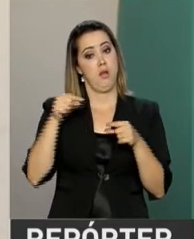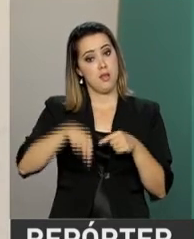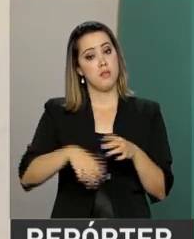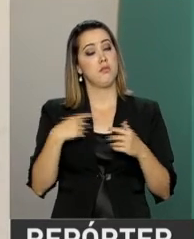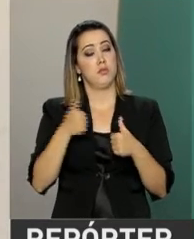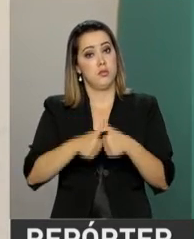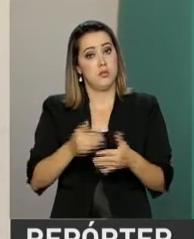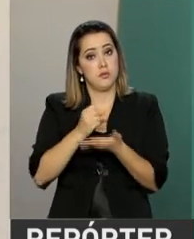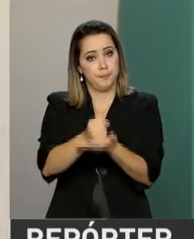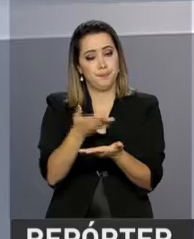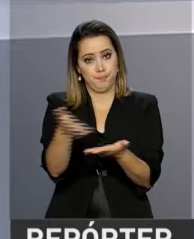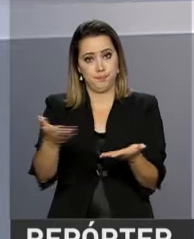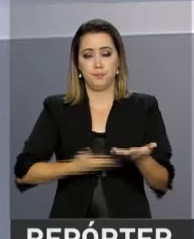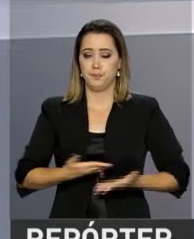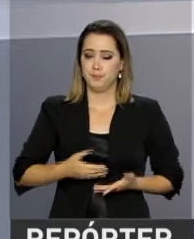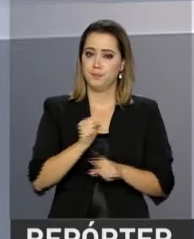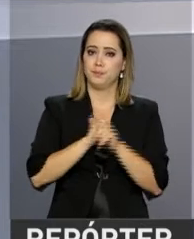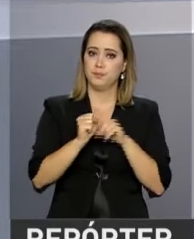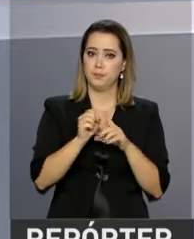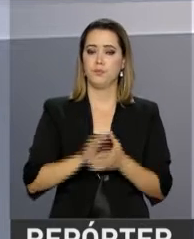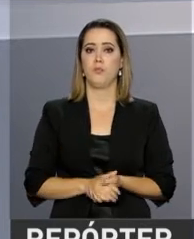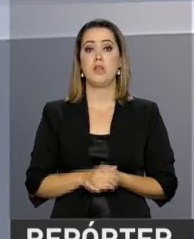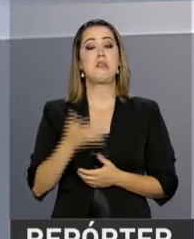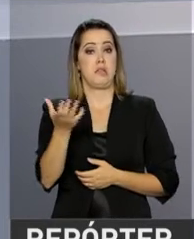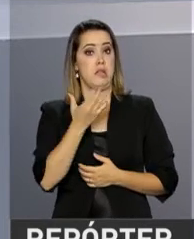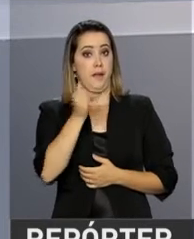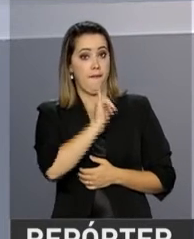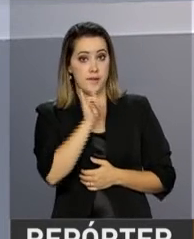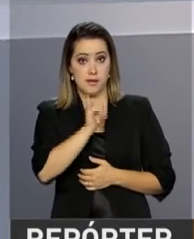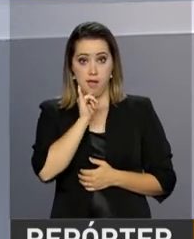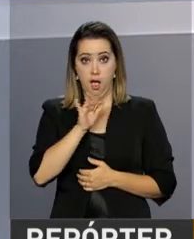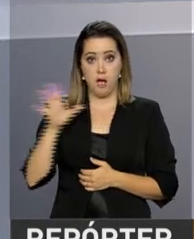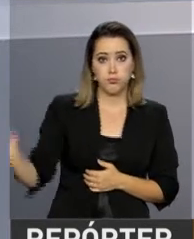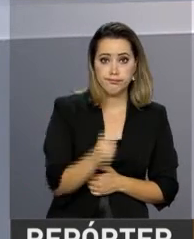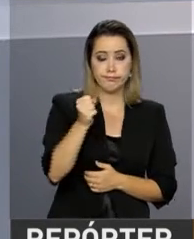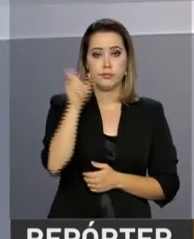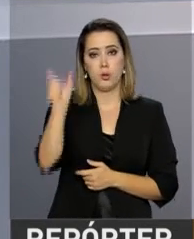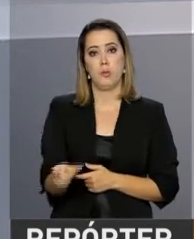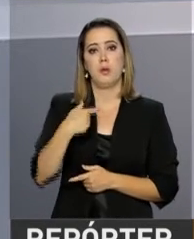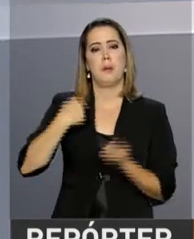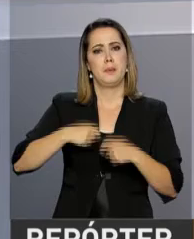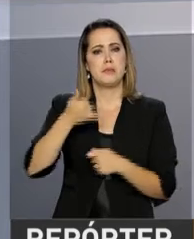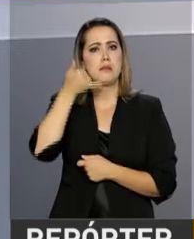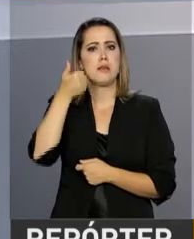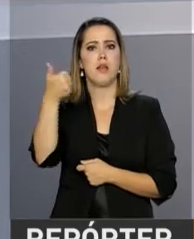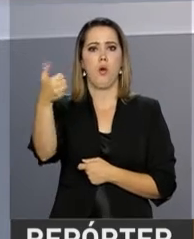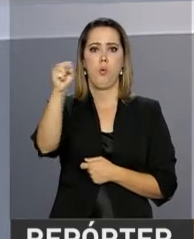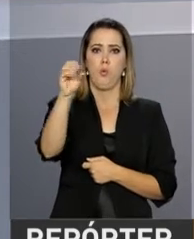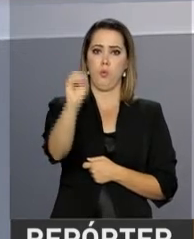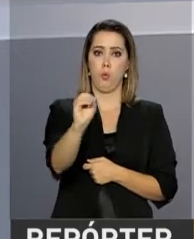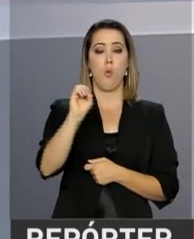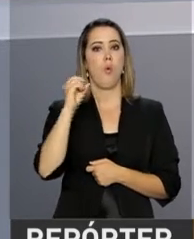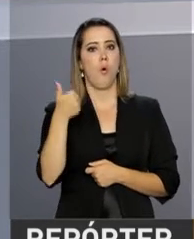da sociedade para fazer denúncias de tráfico humano basta ligar para os números 180